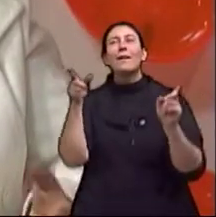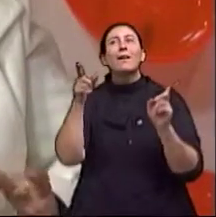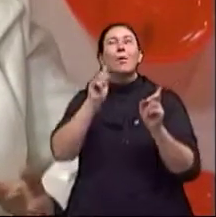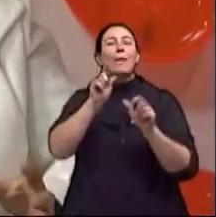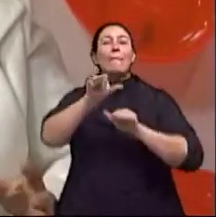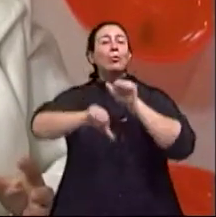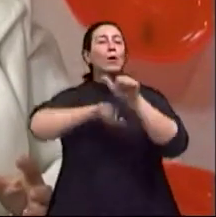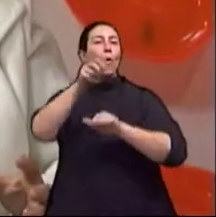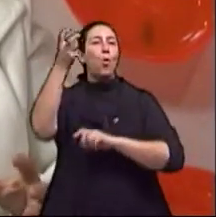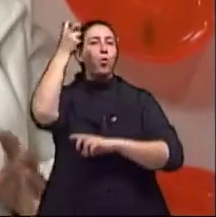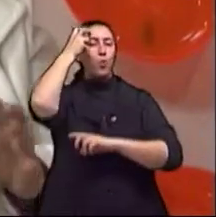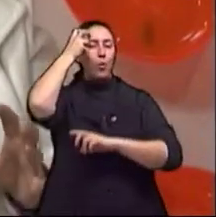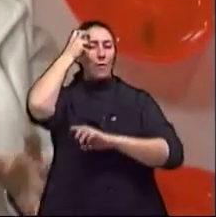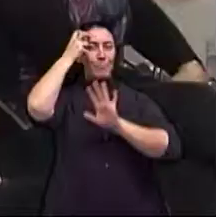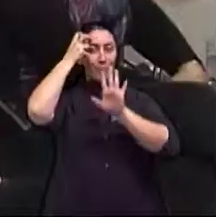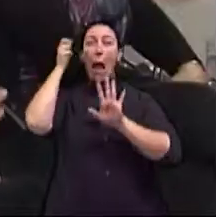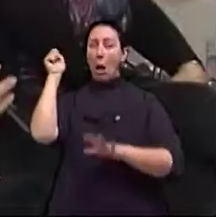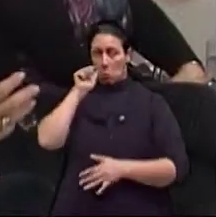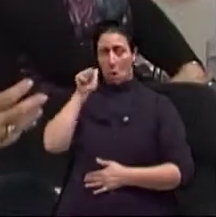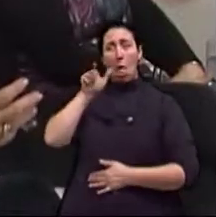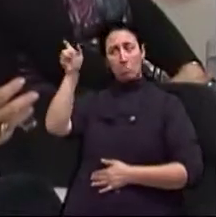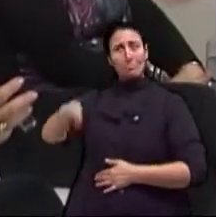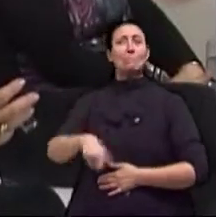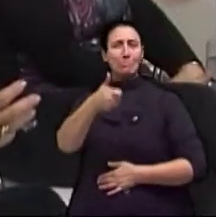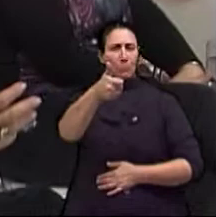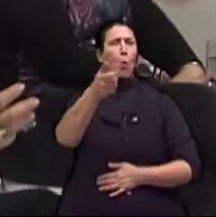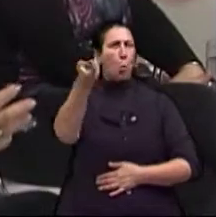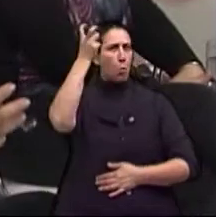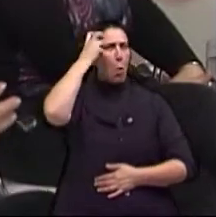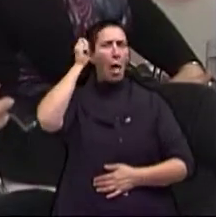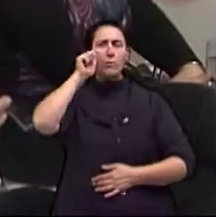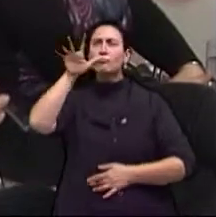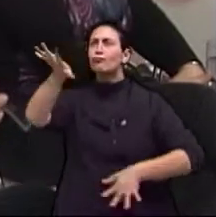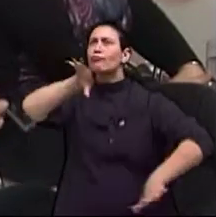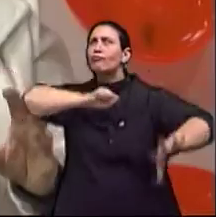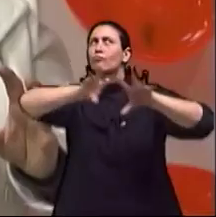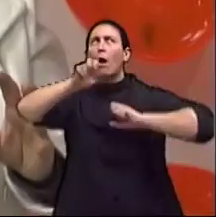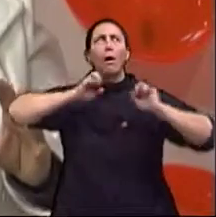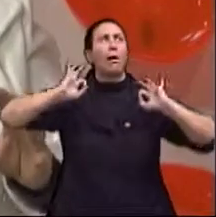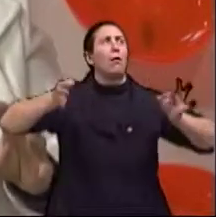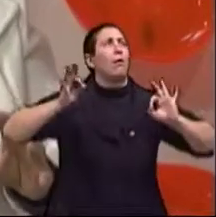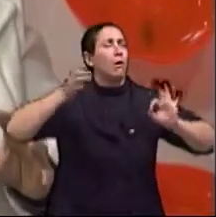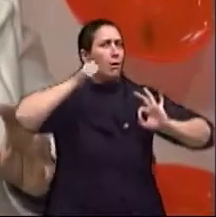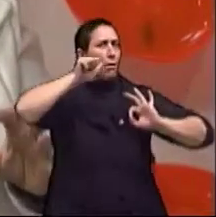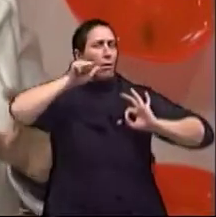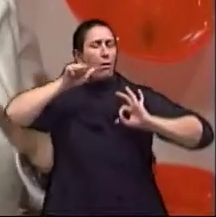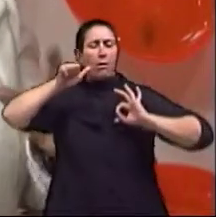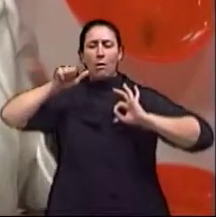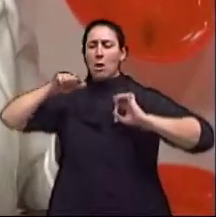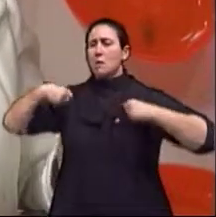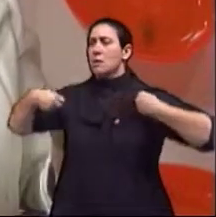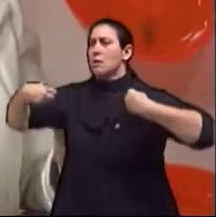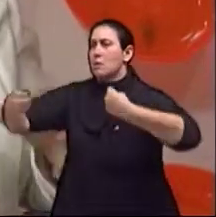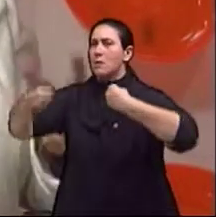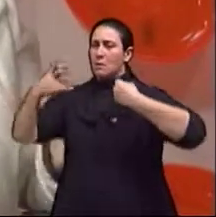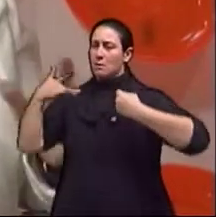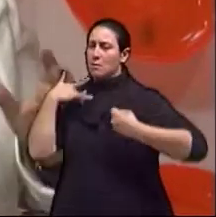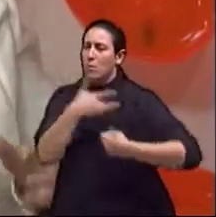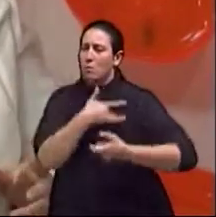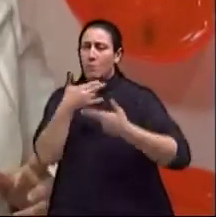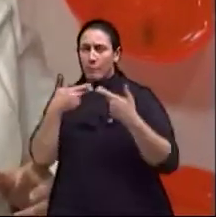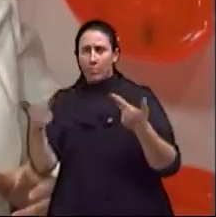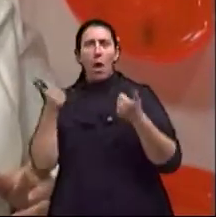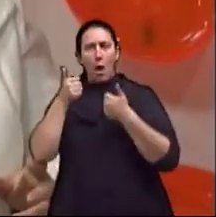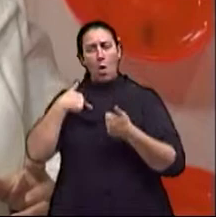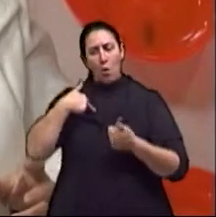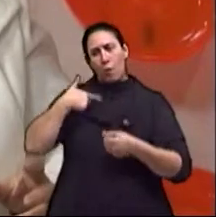cultura o homem a mulher já está pensando mais a respeito que não precisa irá ao se ficar idoso